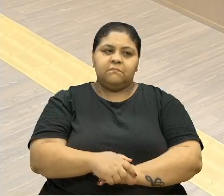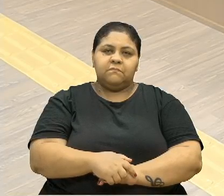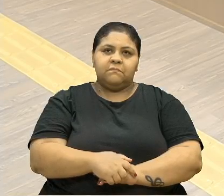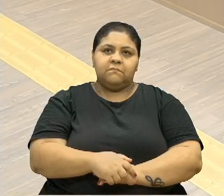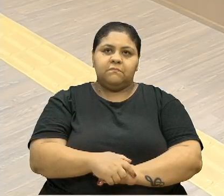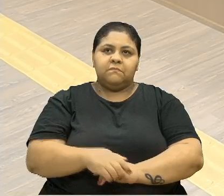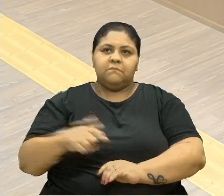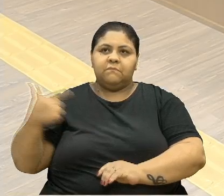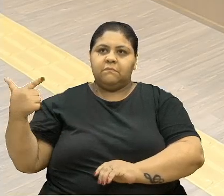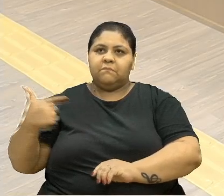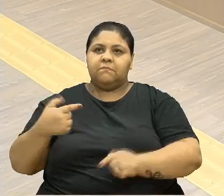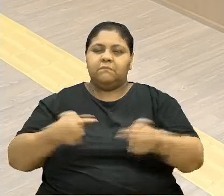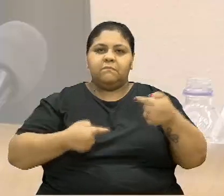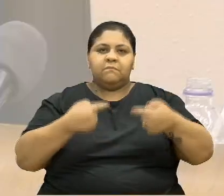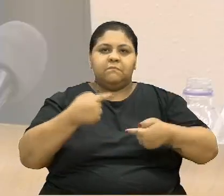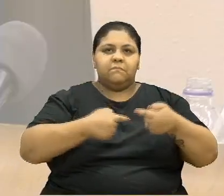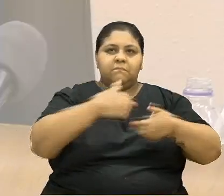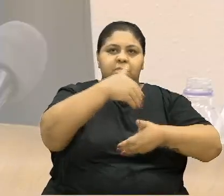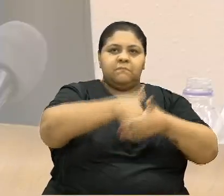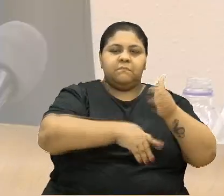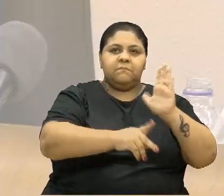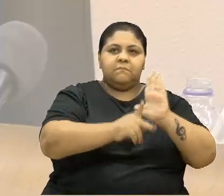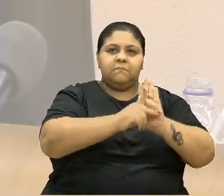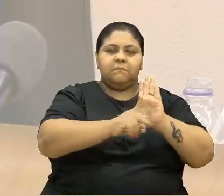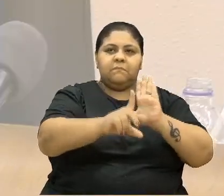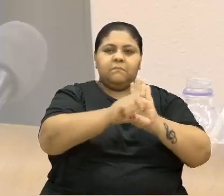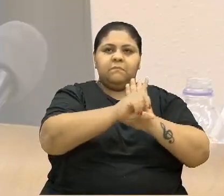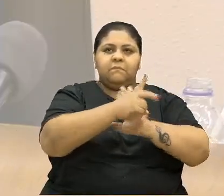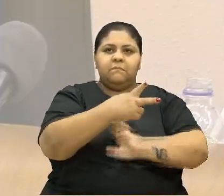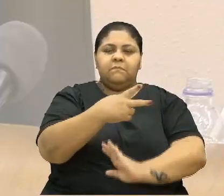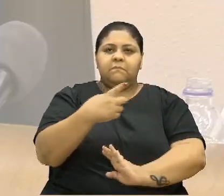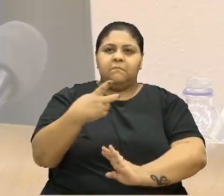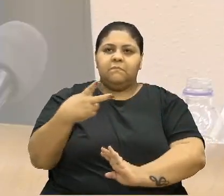Em segunda discussão e votação, o projeto de lei número